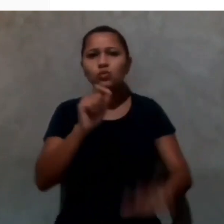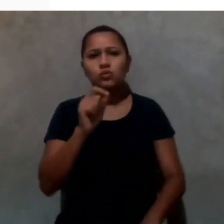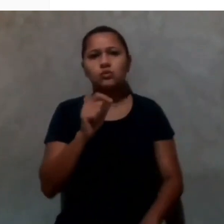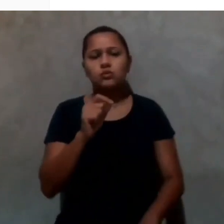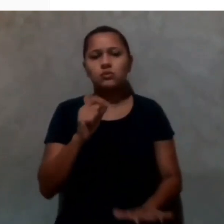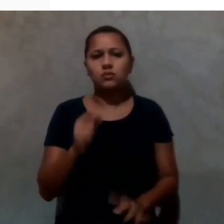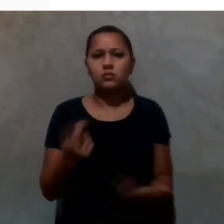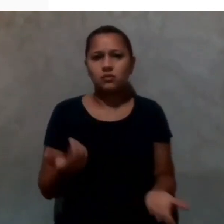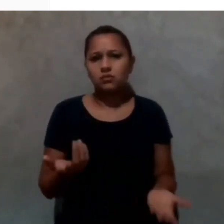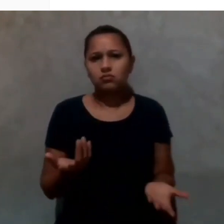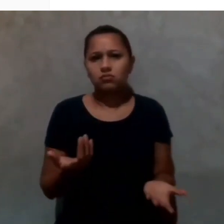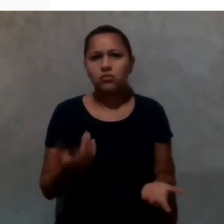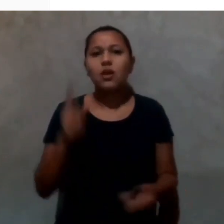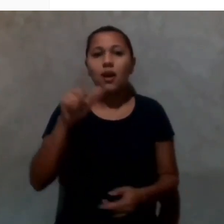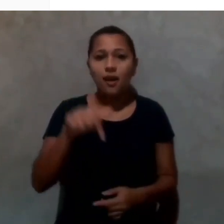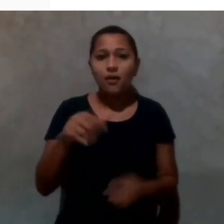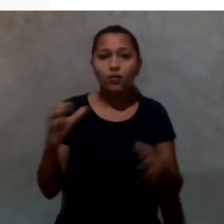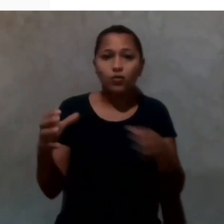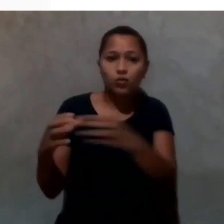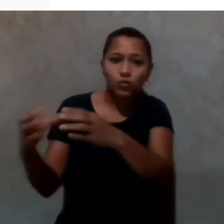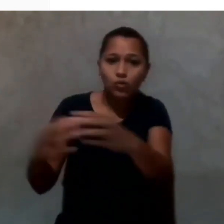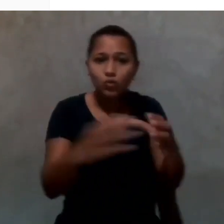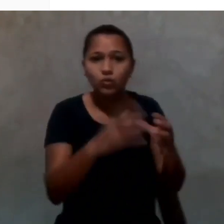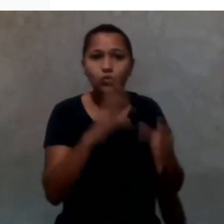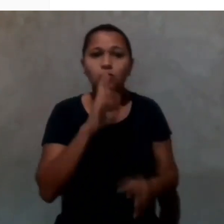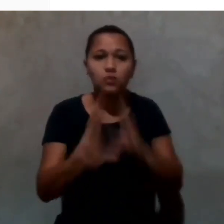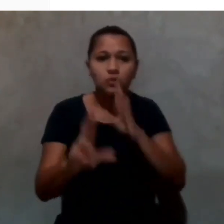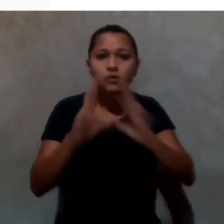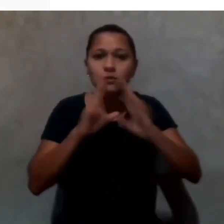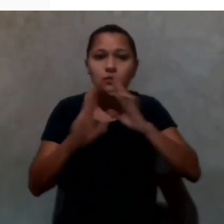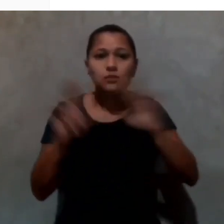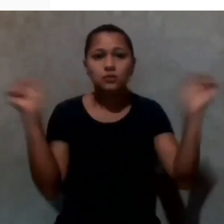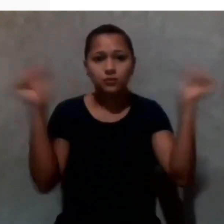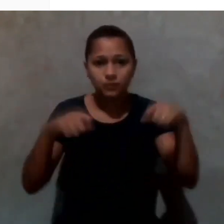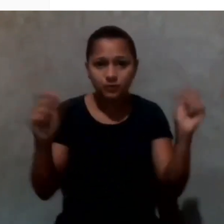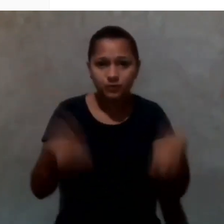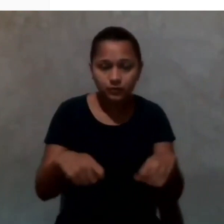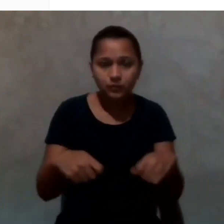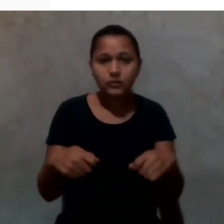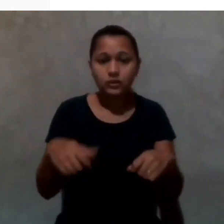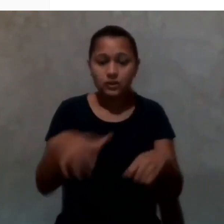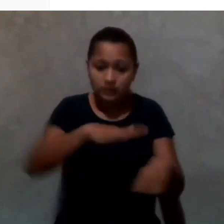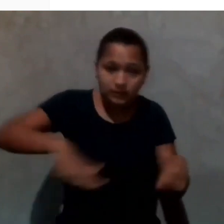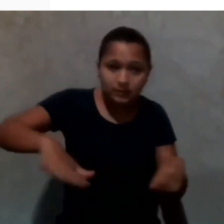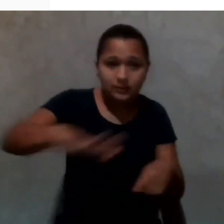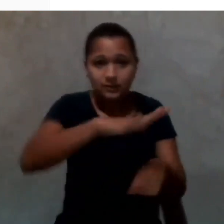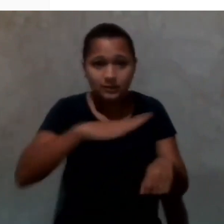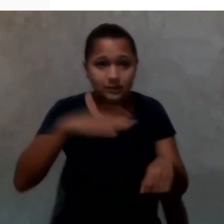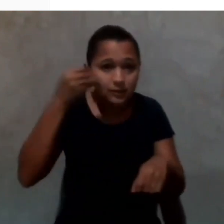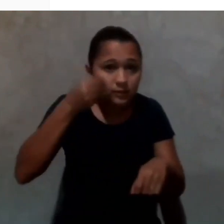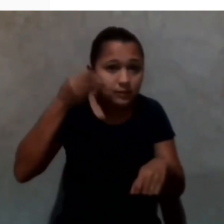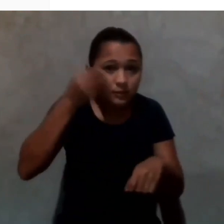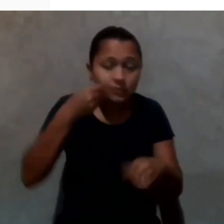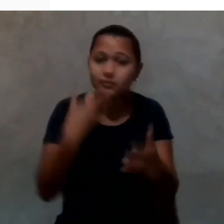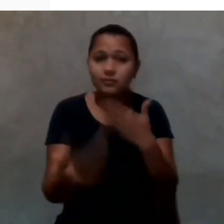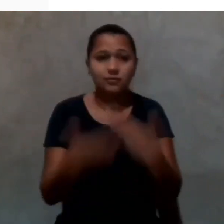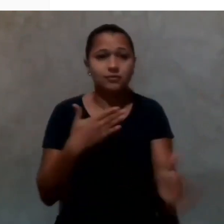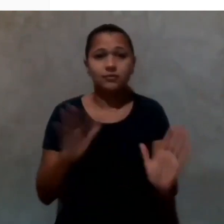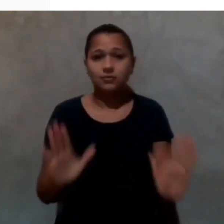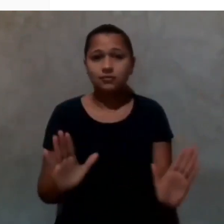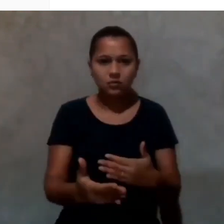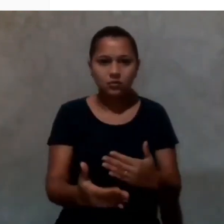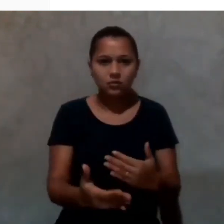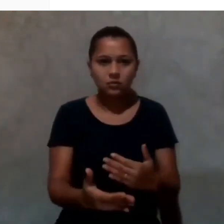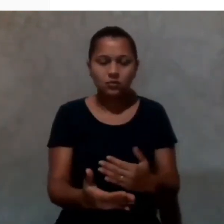vai ser um subconjunto do espaço amostral. Por exemplo, aqui, eu tenho lançamento de um dado e obtenção de um